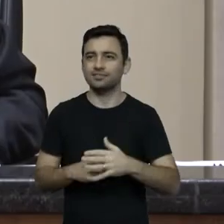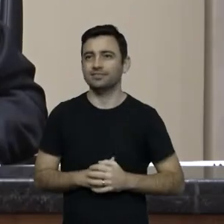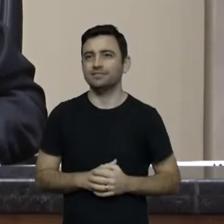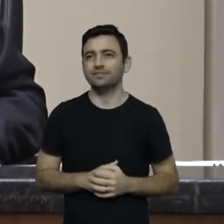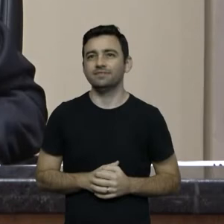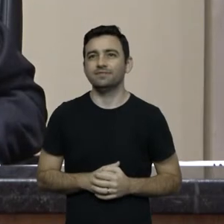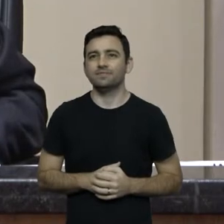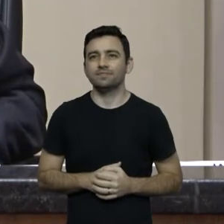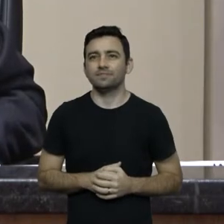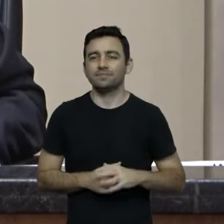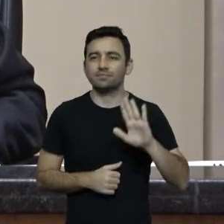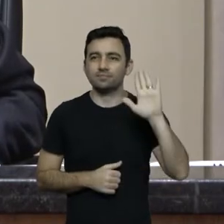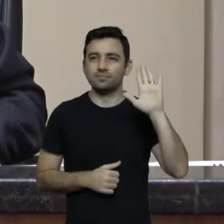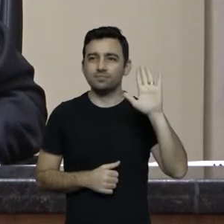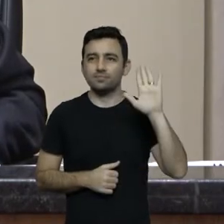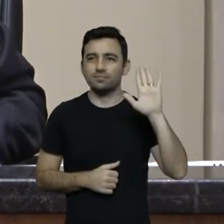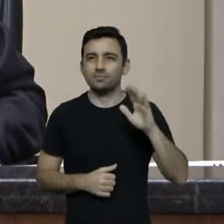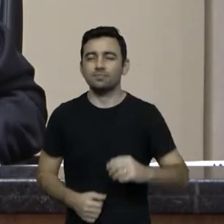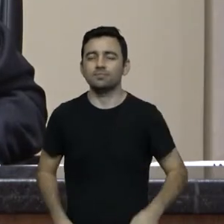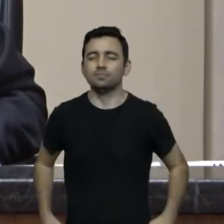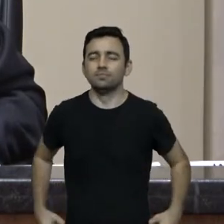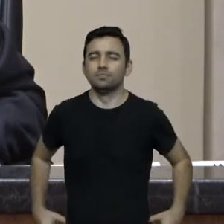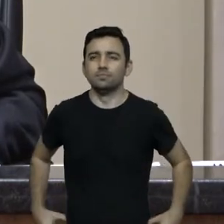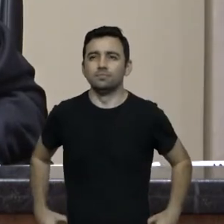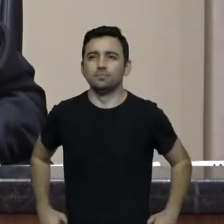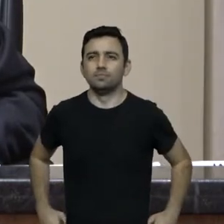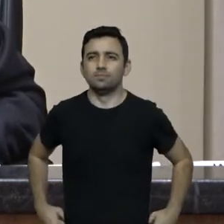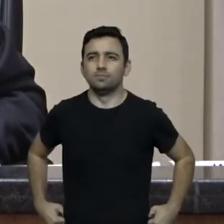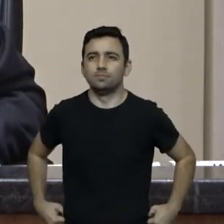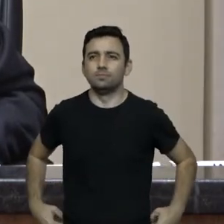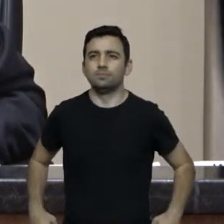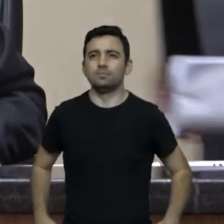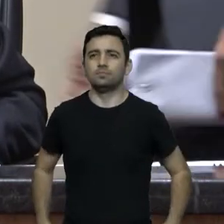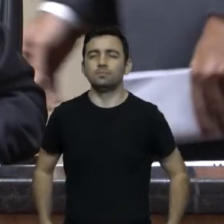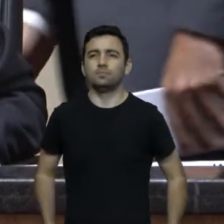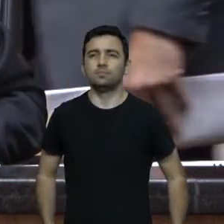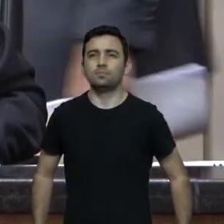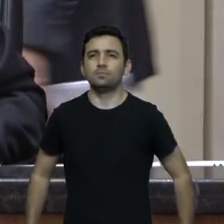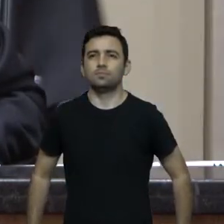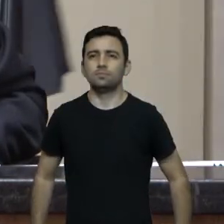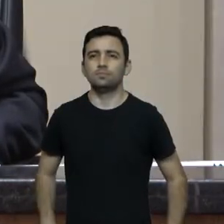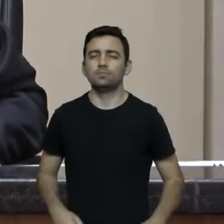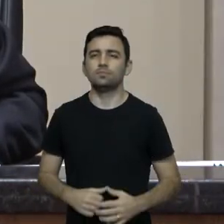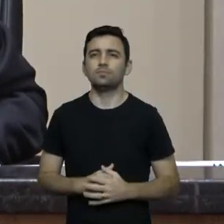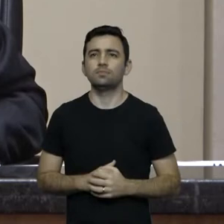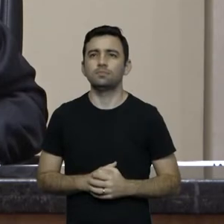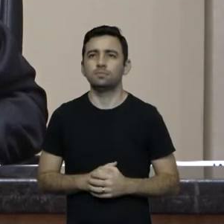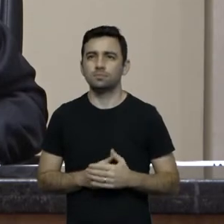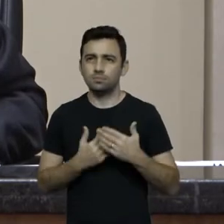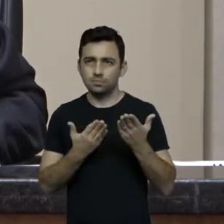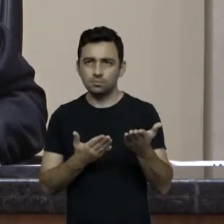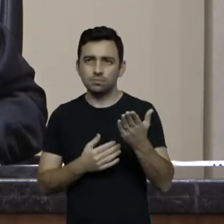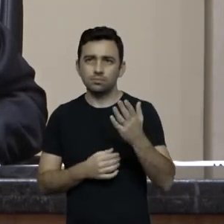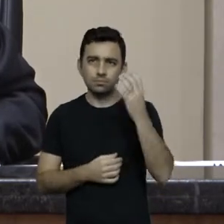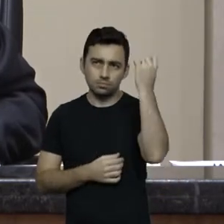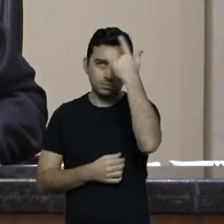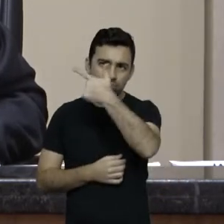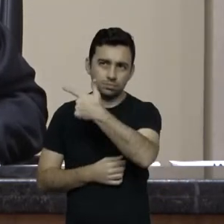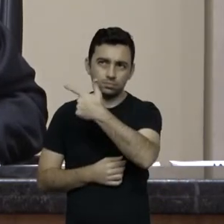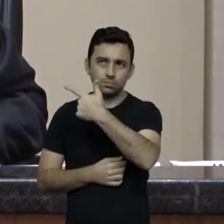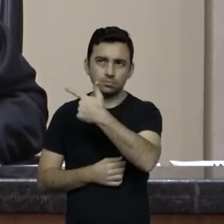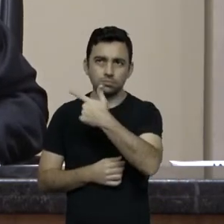questão de Clarice verem Presidente ainda por discutir Deputado teria fazer uma proposta se vossa excelência' concordar o deputado se